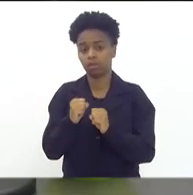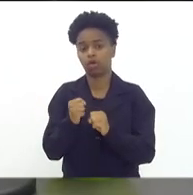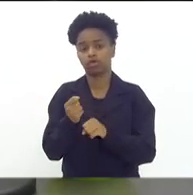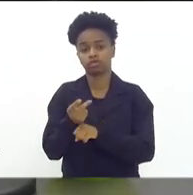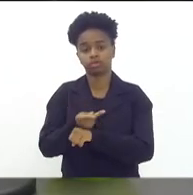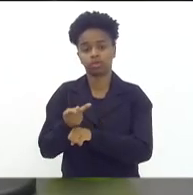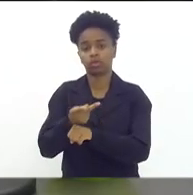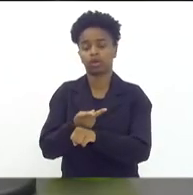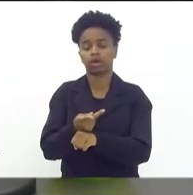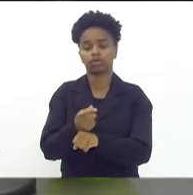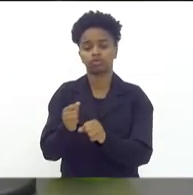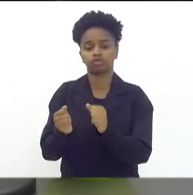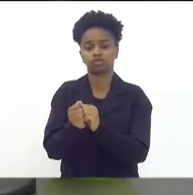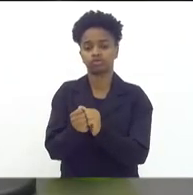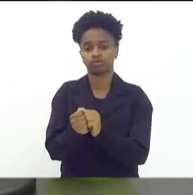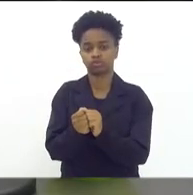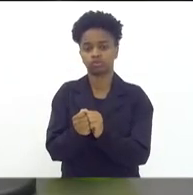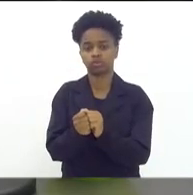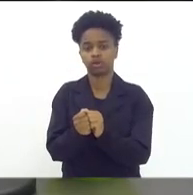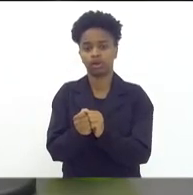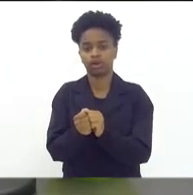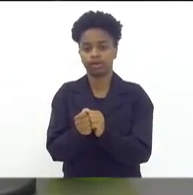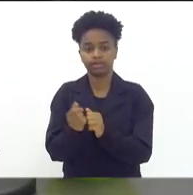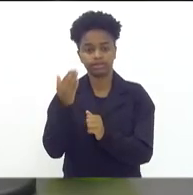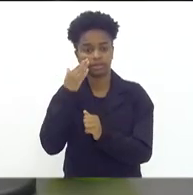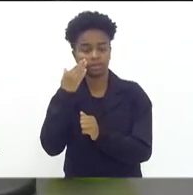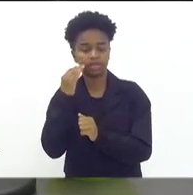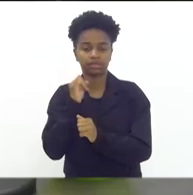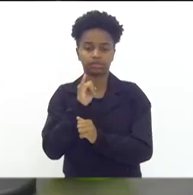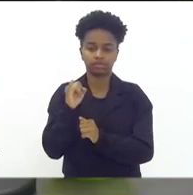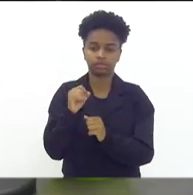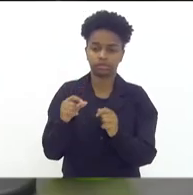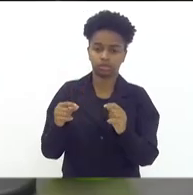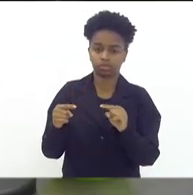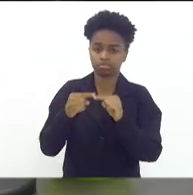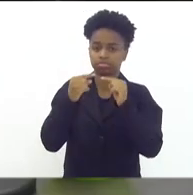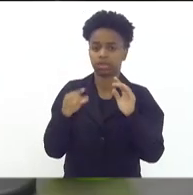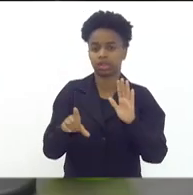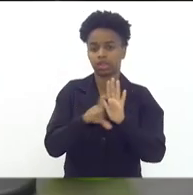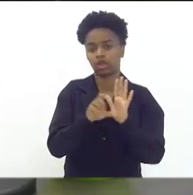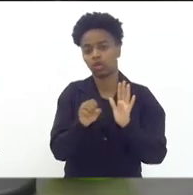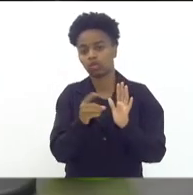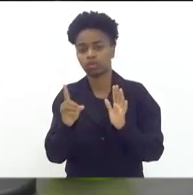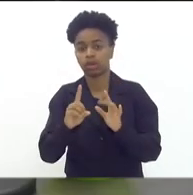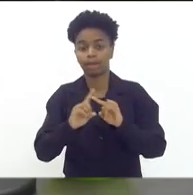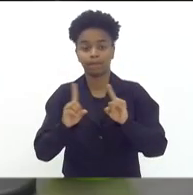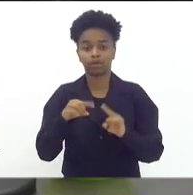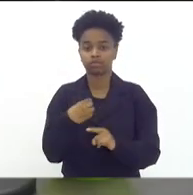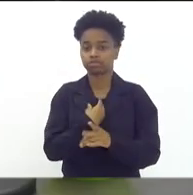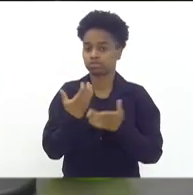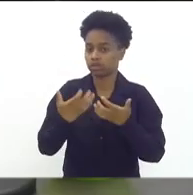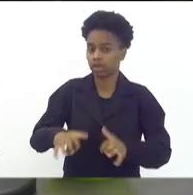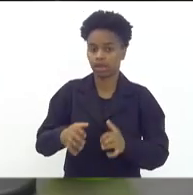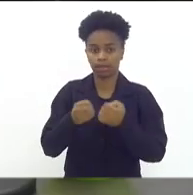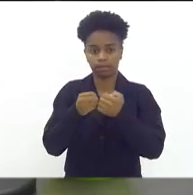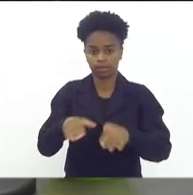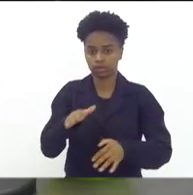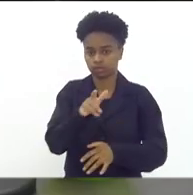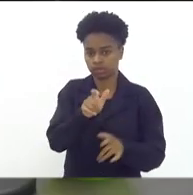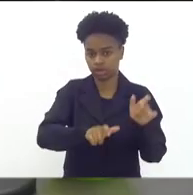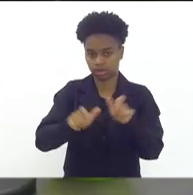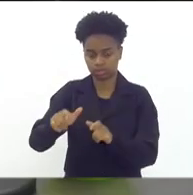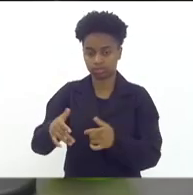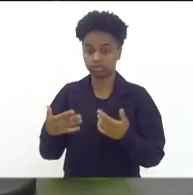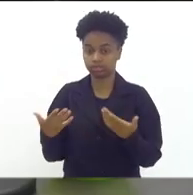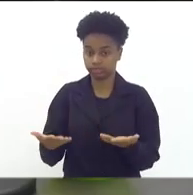a a a legalidade disso mas jamais a gente quer deixar o usuário prejudicado então com relação